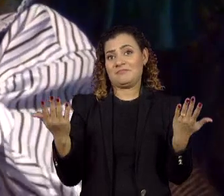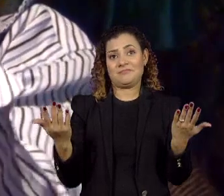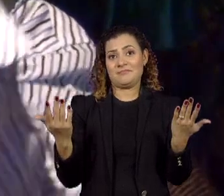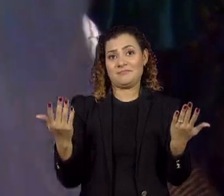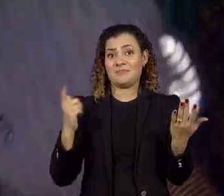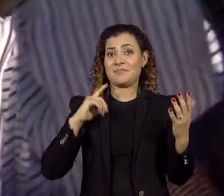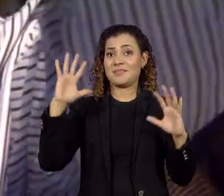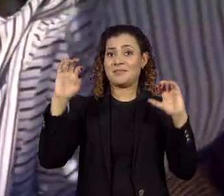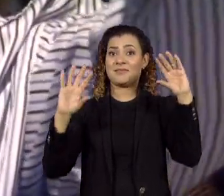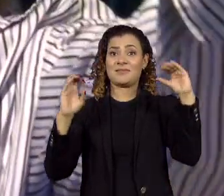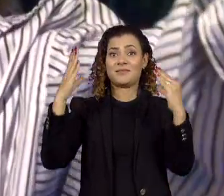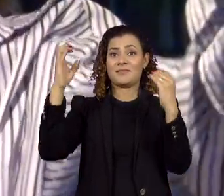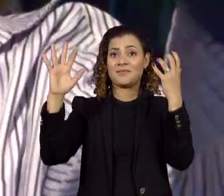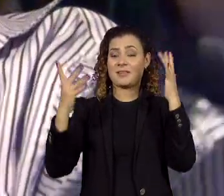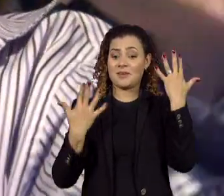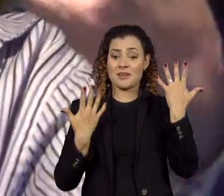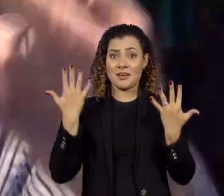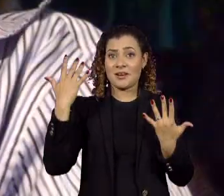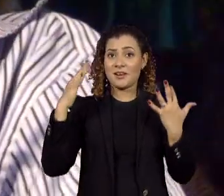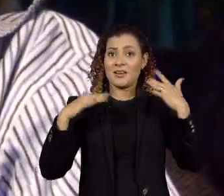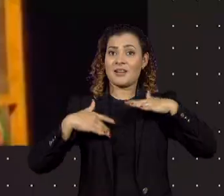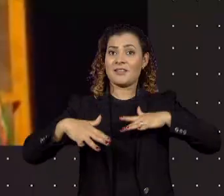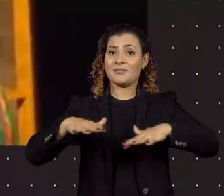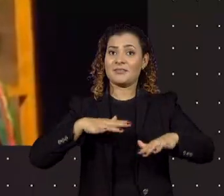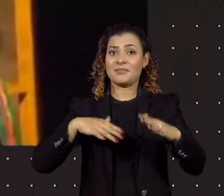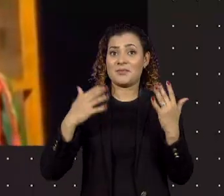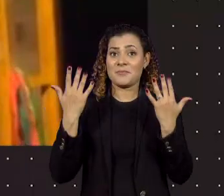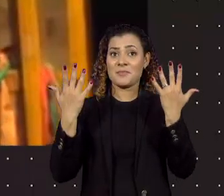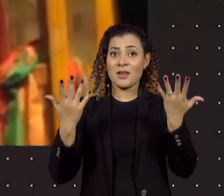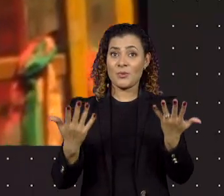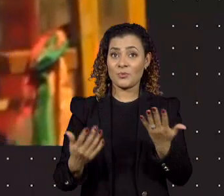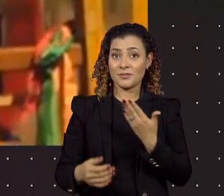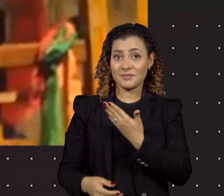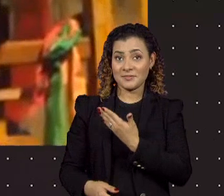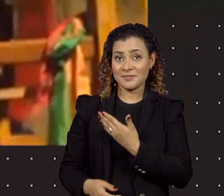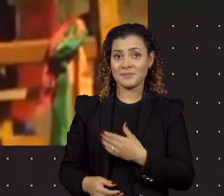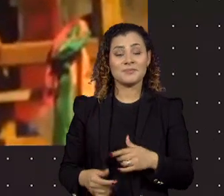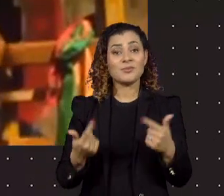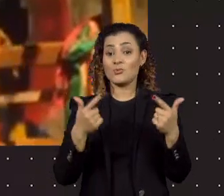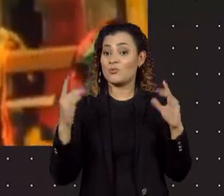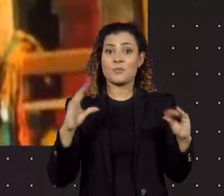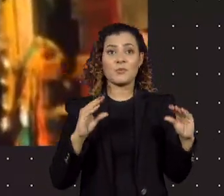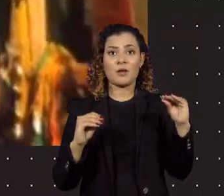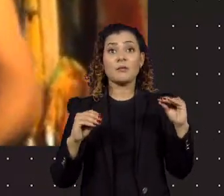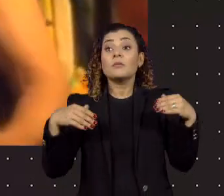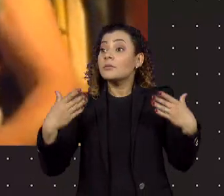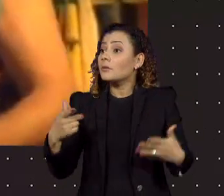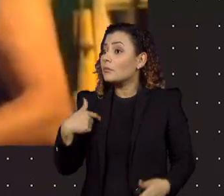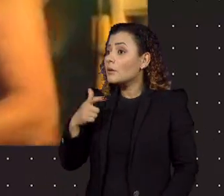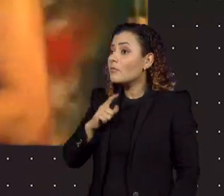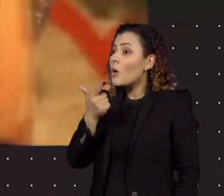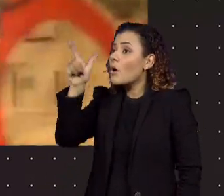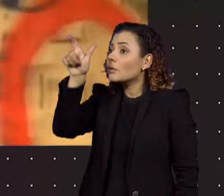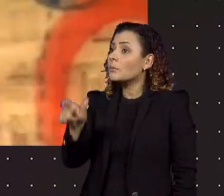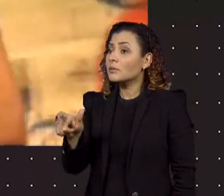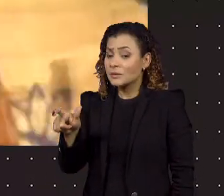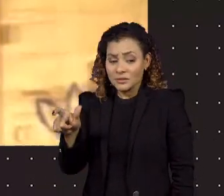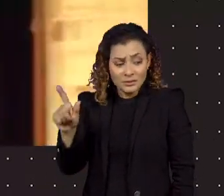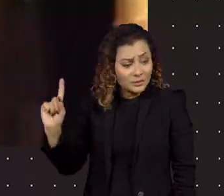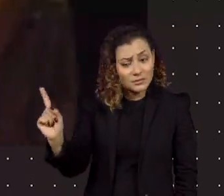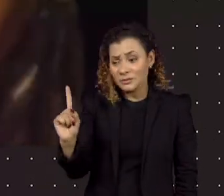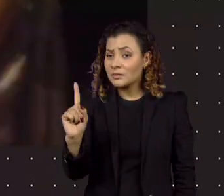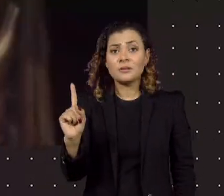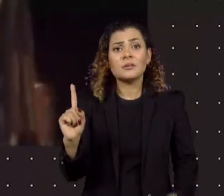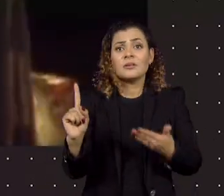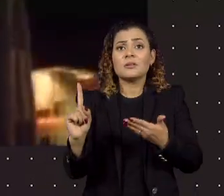tinha gestualidade com as mãos, não sei o que mais. E foi aí que apareceu outra personagem,